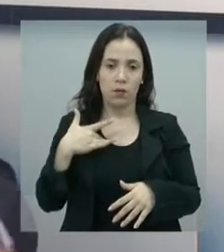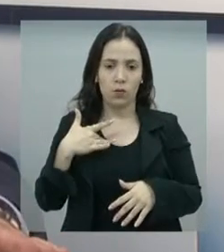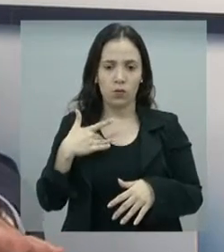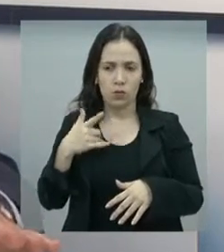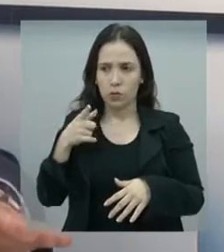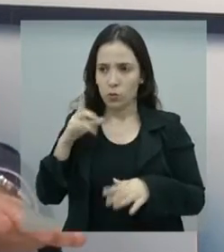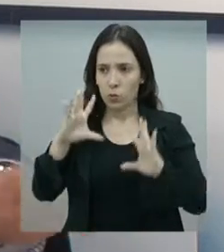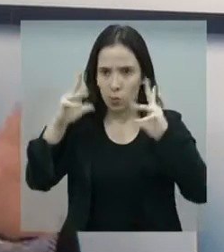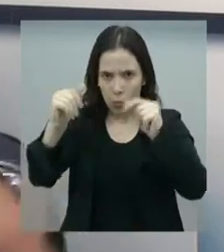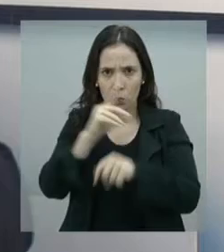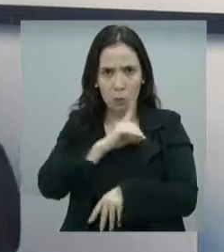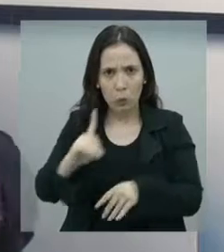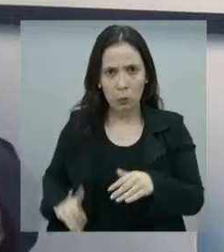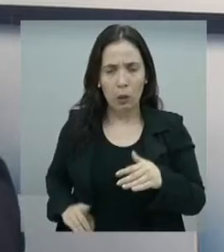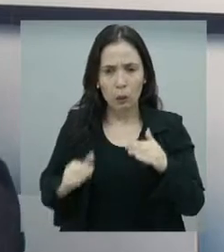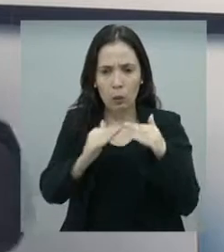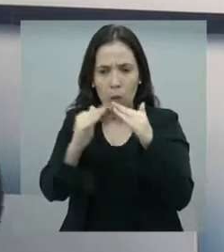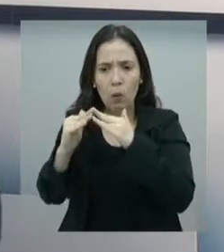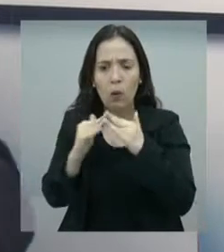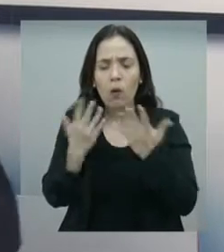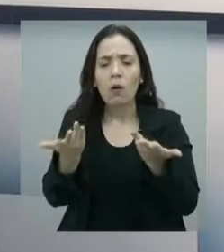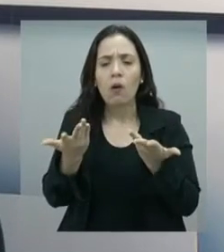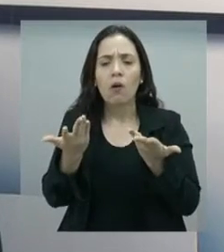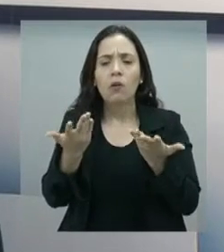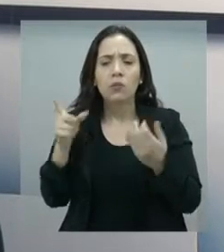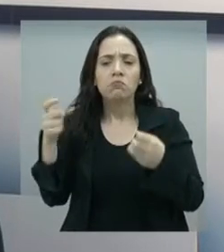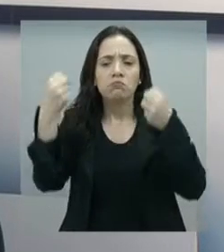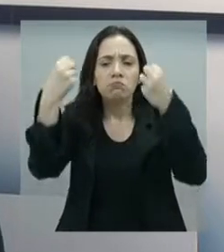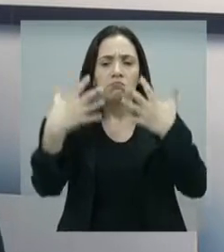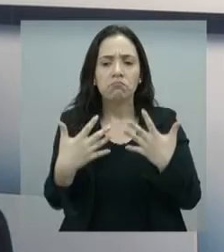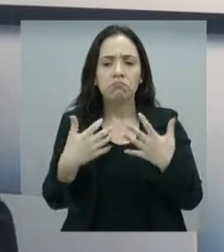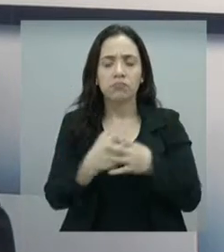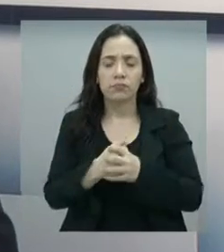deputados concordam, inicia quando, só para a gente fechar esse assunto.